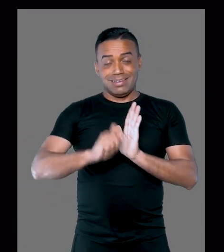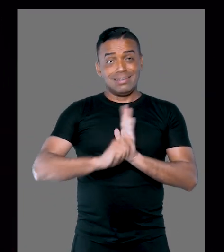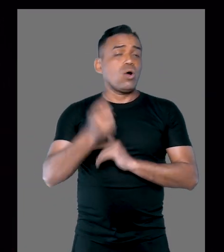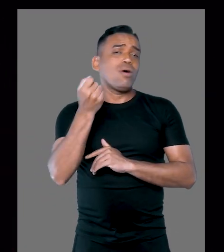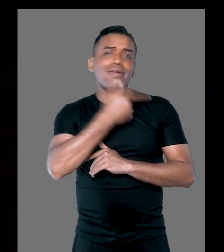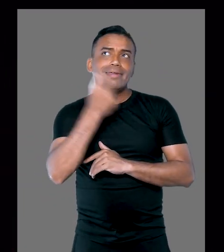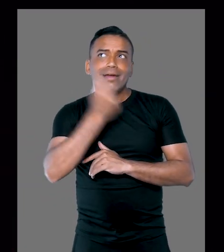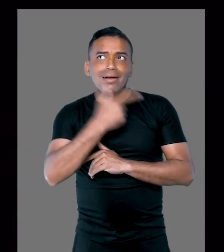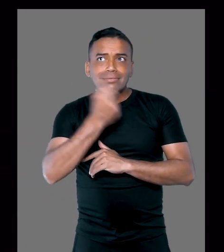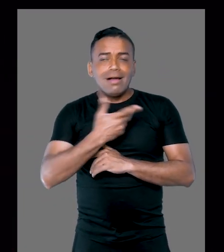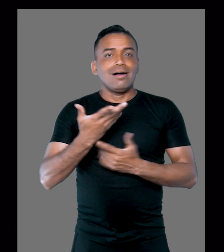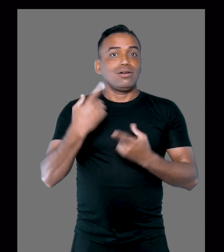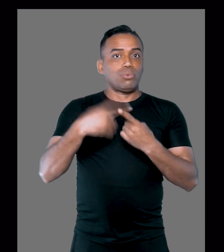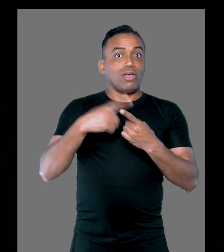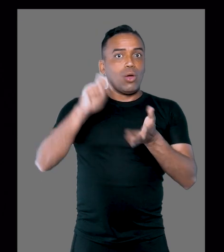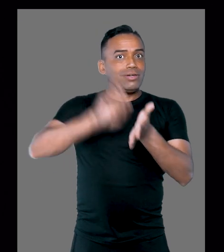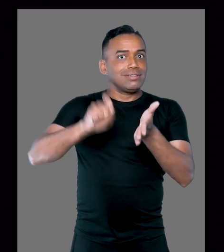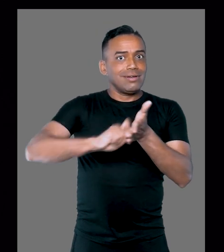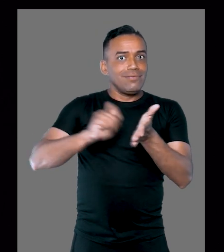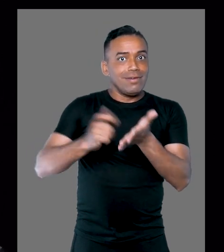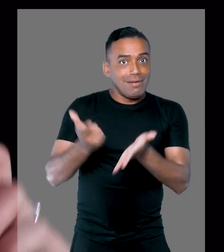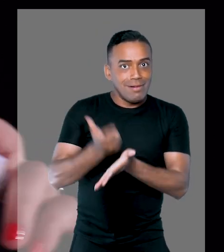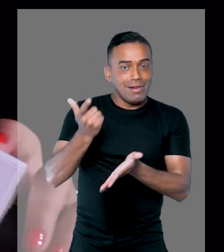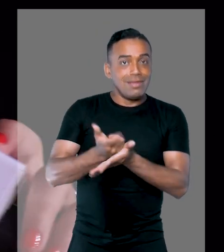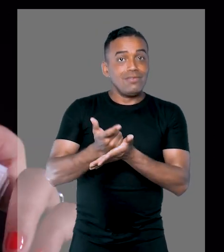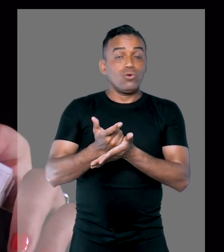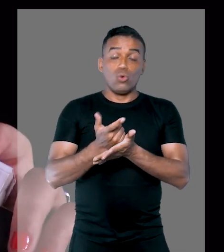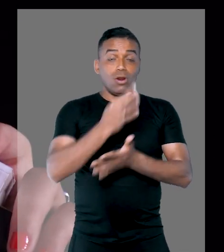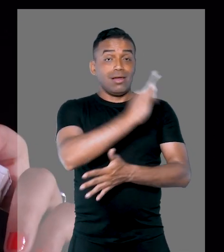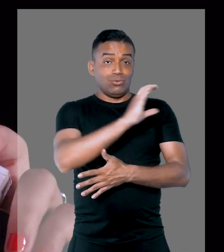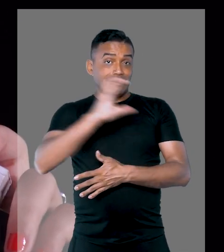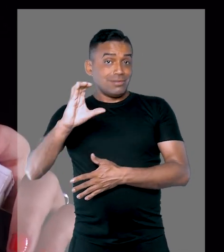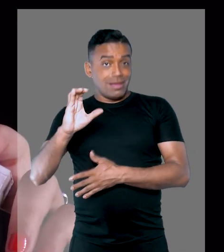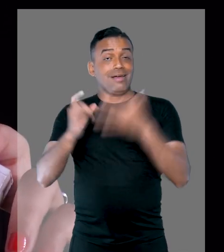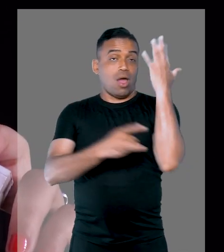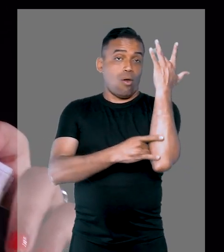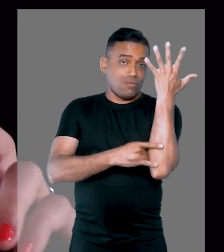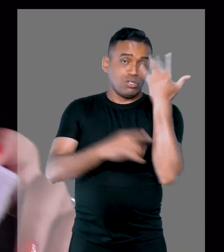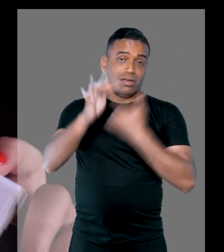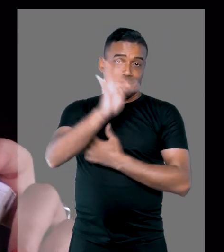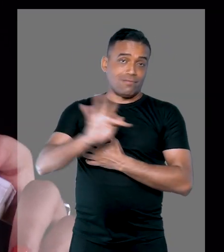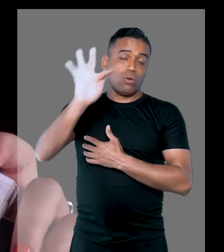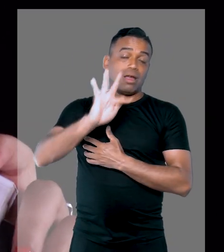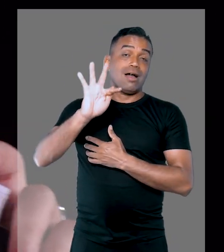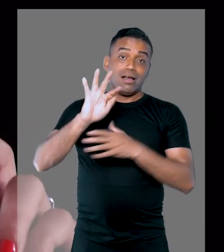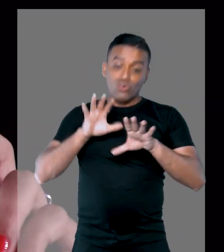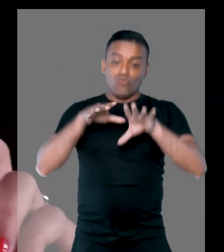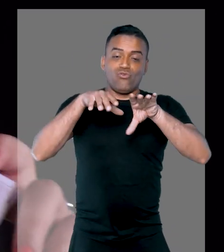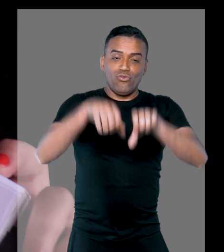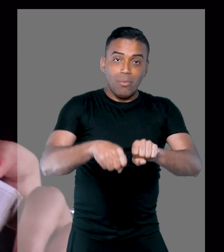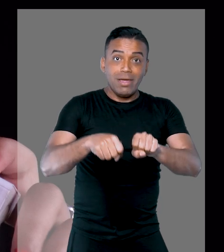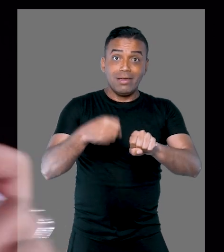eu escrevi esse livro para formar, né, porque foi meu TCC, formei, e